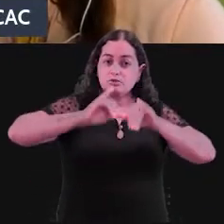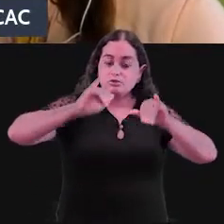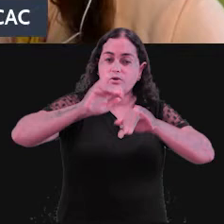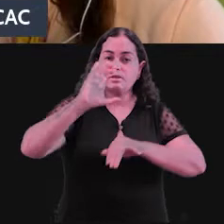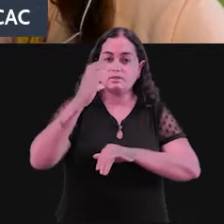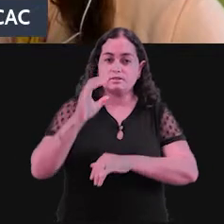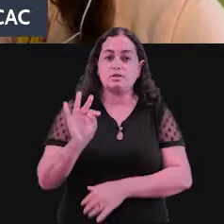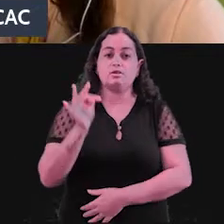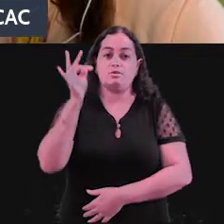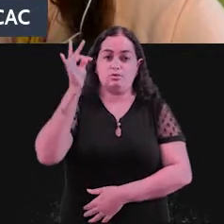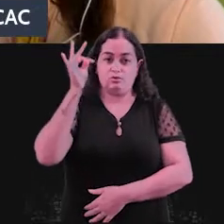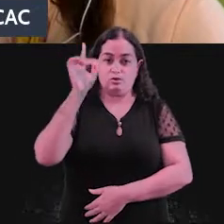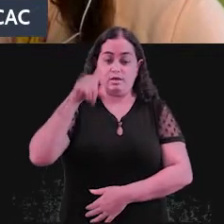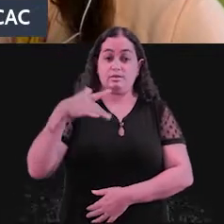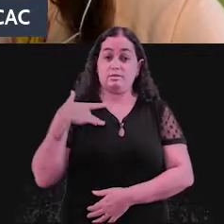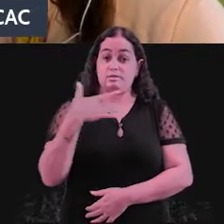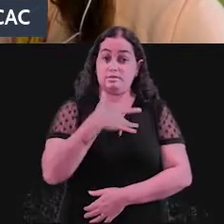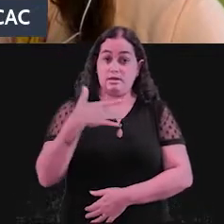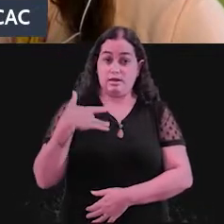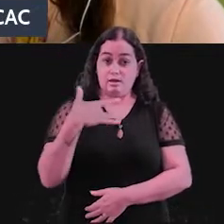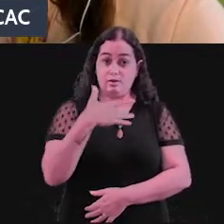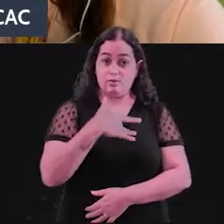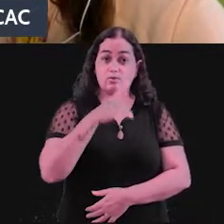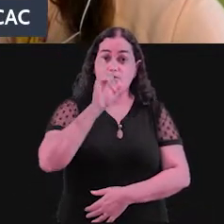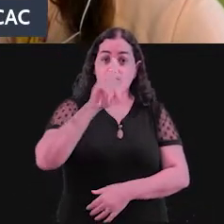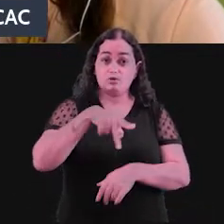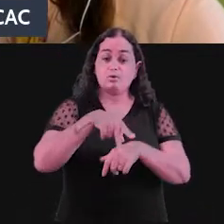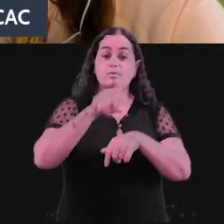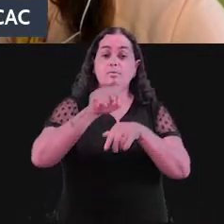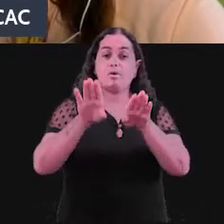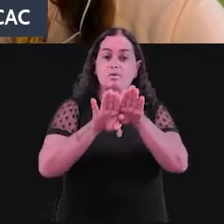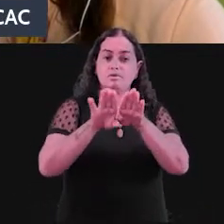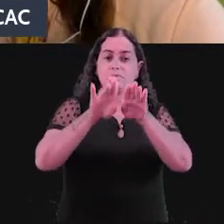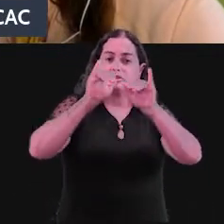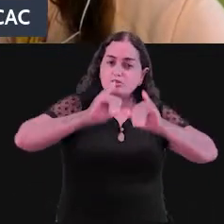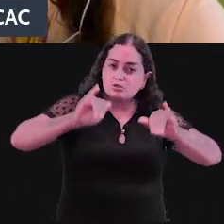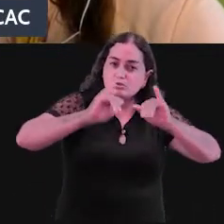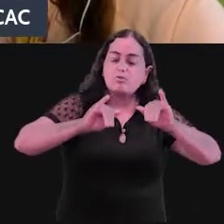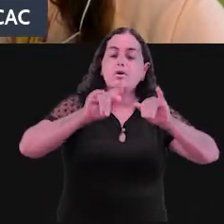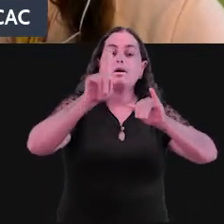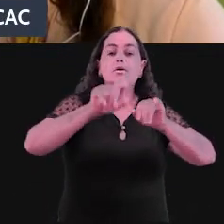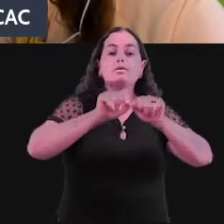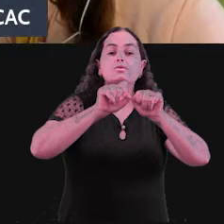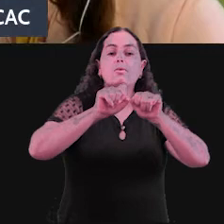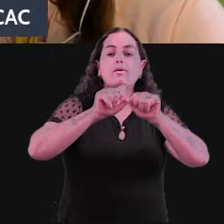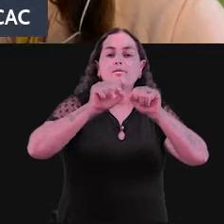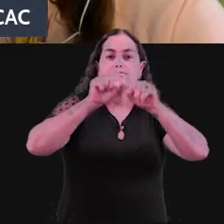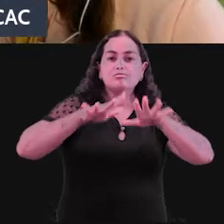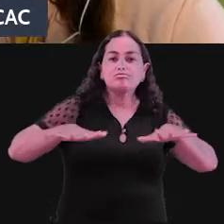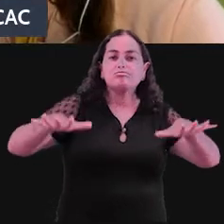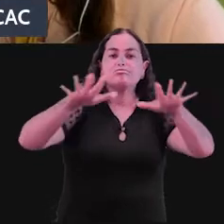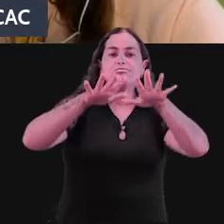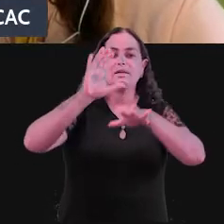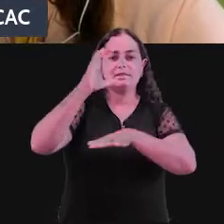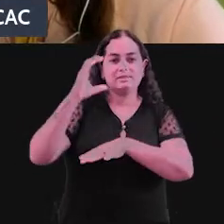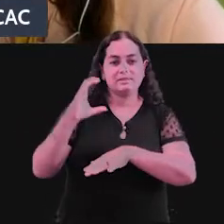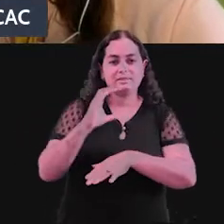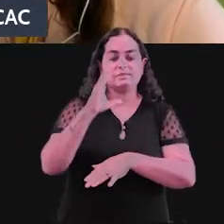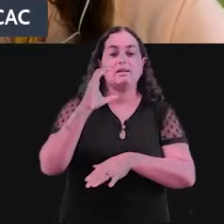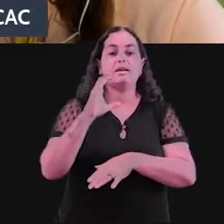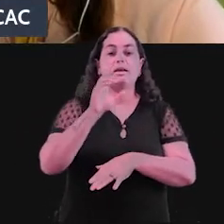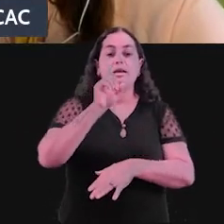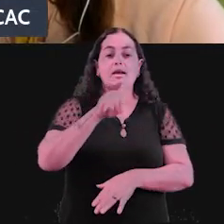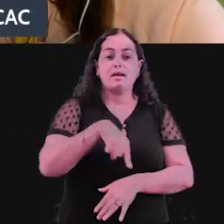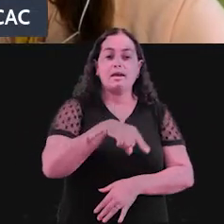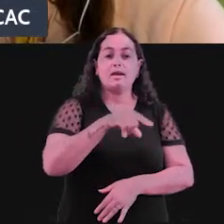em Divulgação da Ciência, Tecnologia e Saúde e de especialização em Divulgação e Popularização da Ciência da